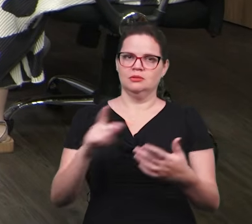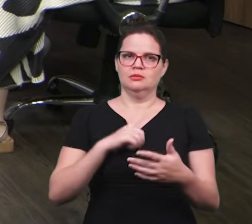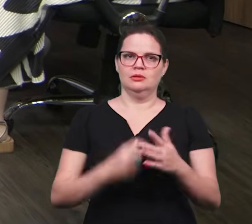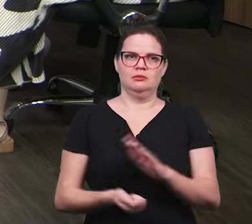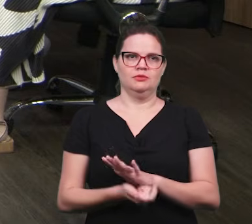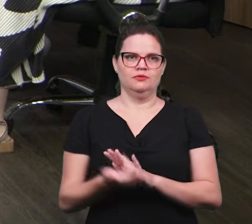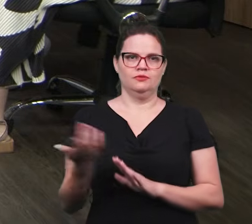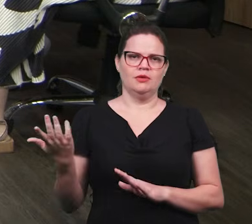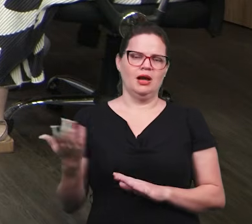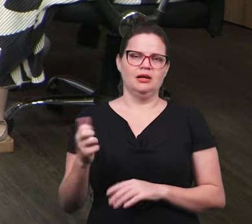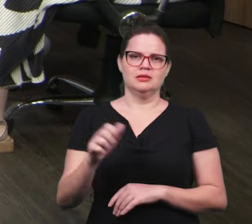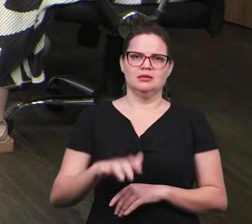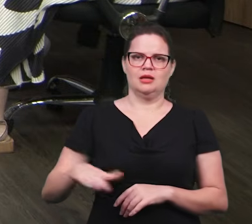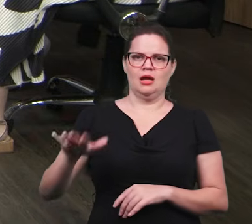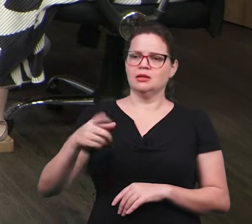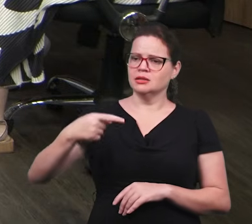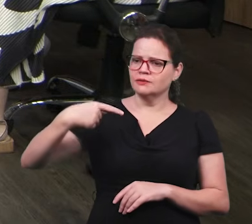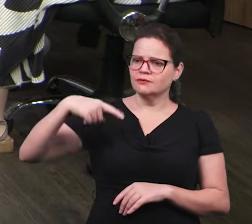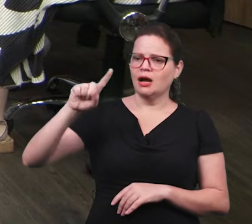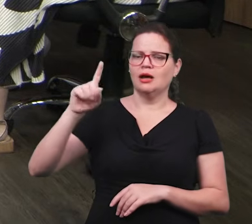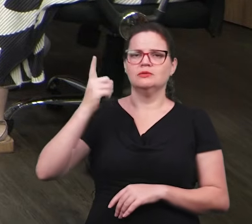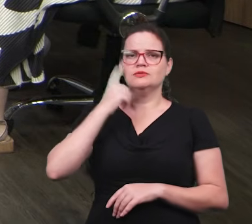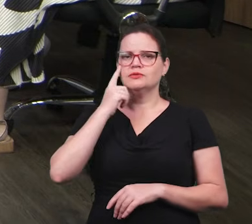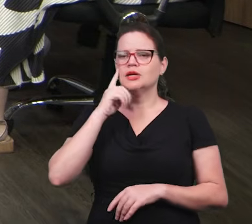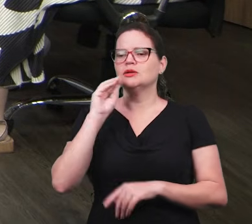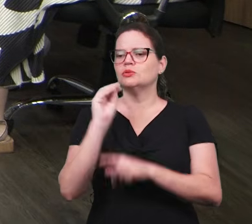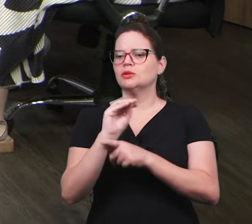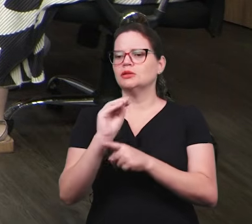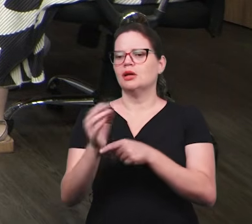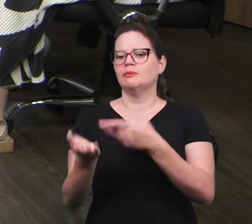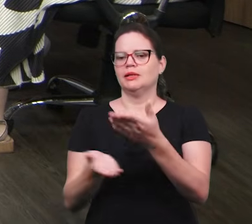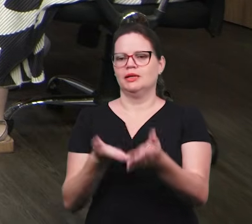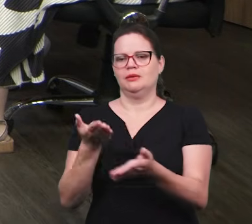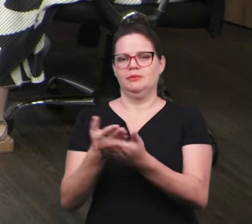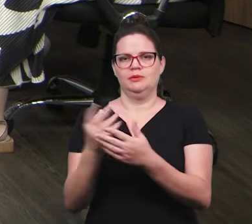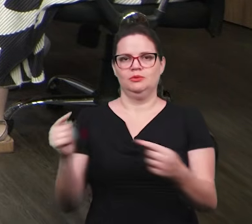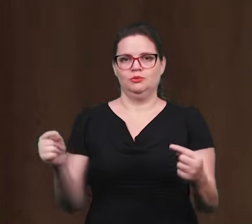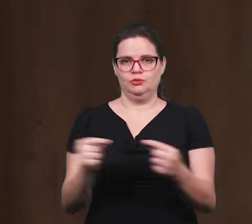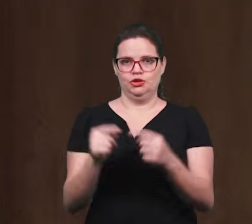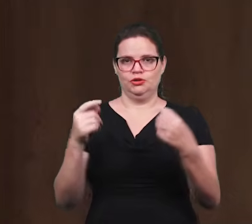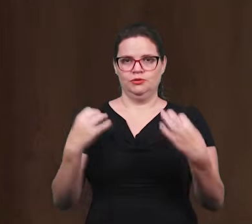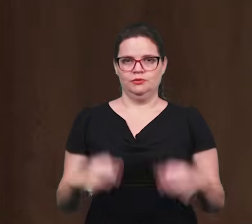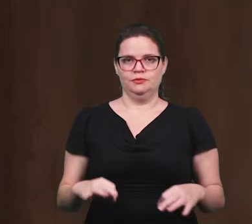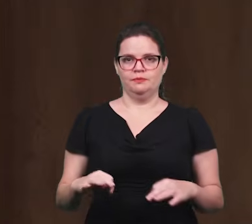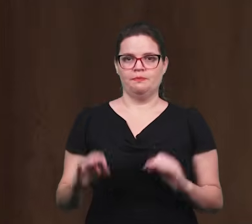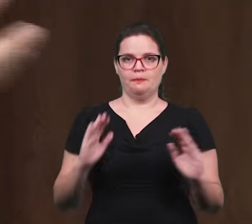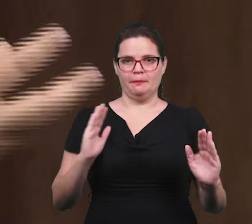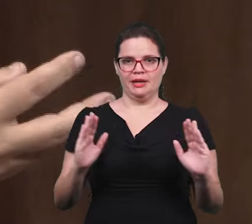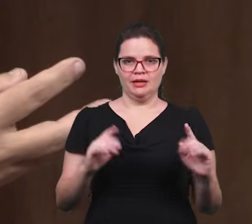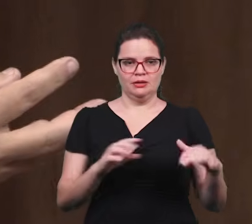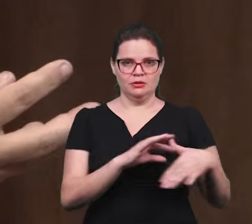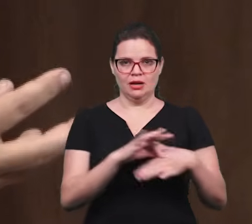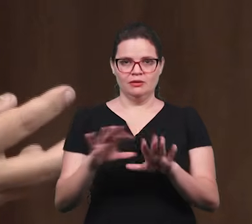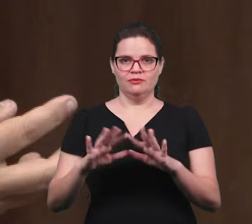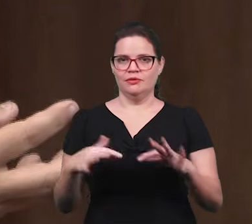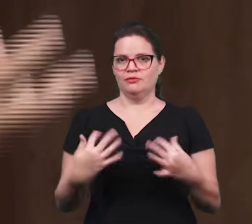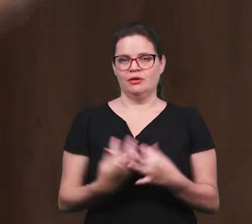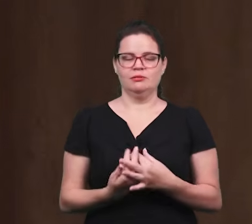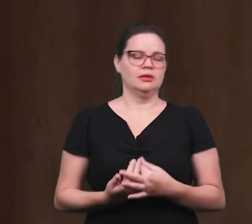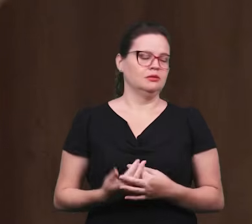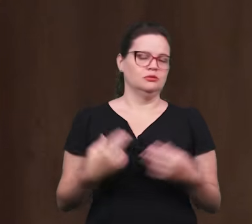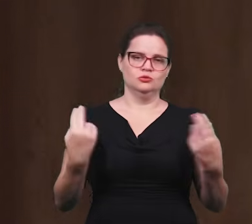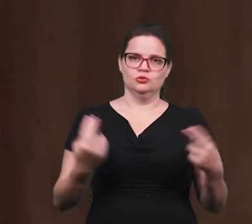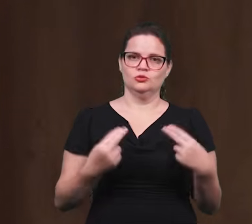especialistas de diversas áreas que vão para lá trabalhar nesse objetivo. E nesse período não dá para levar a família com ele. Então,